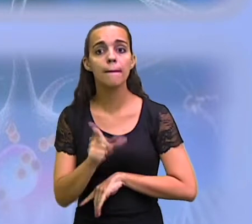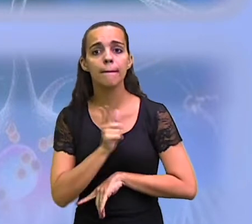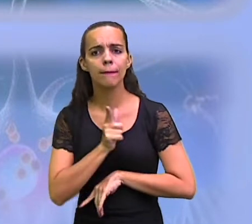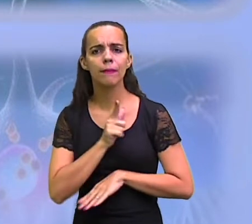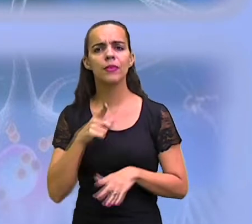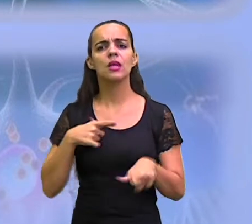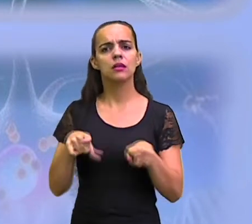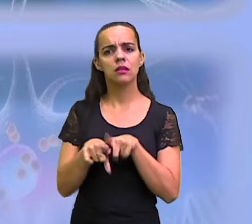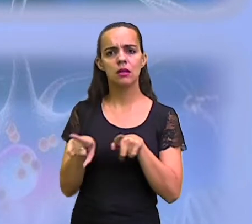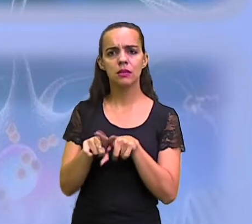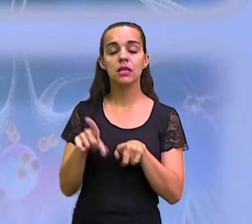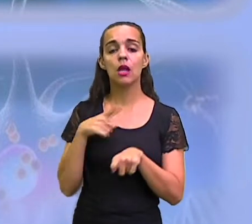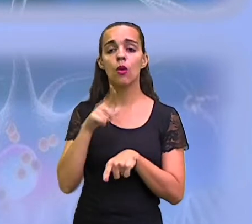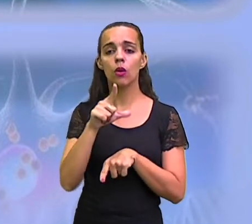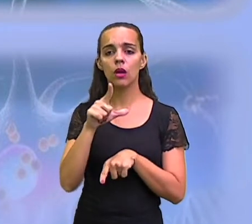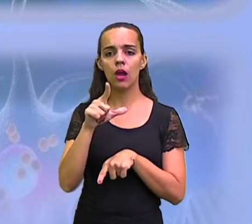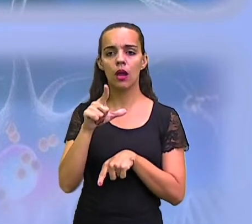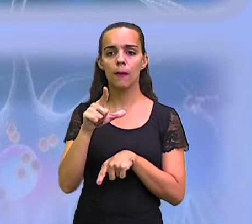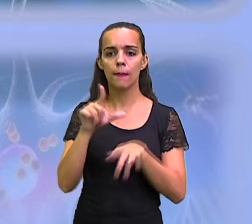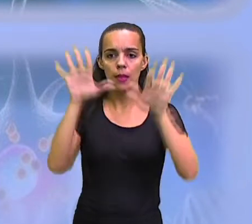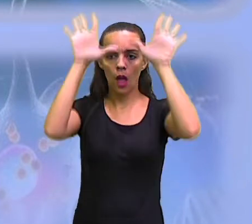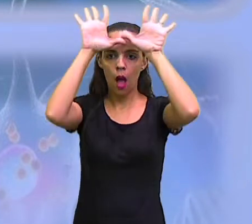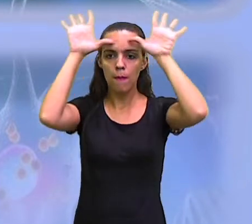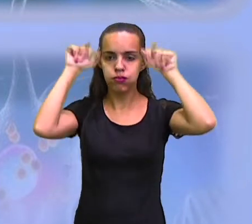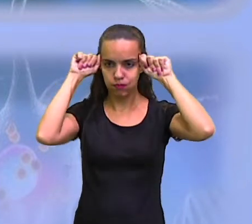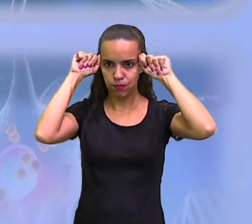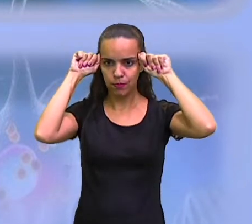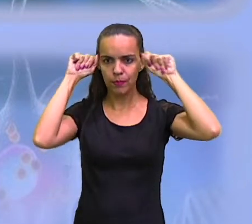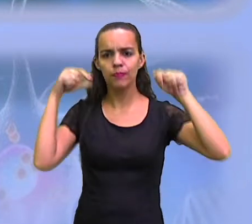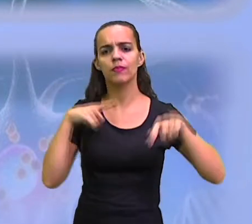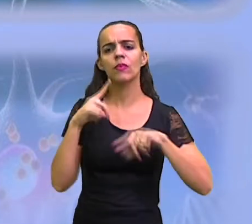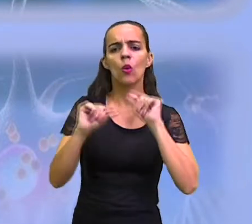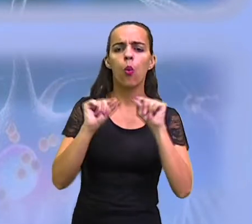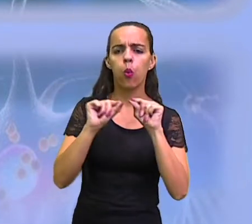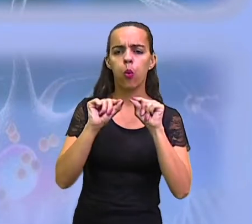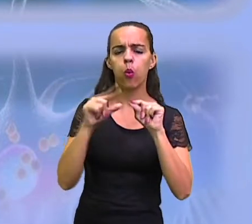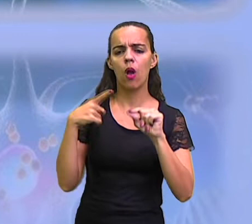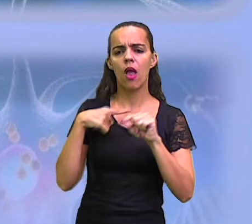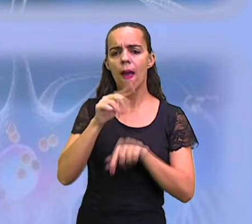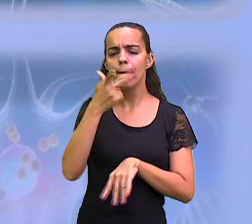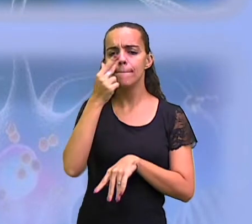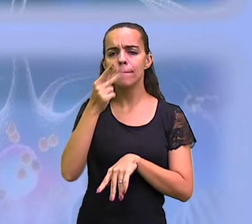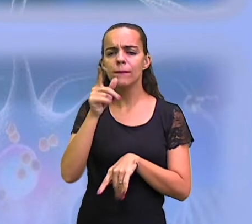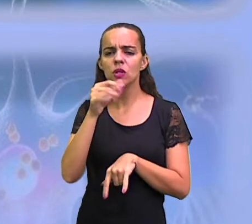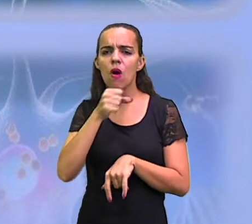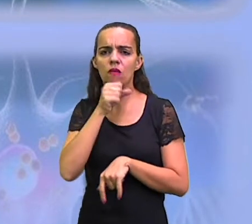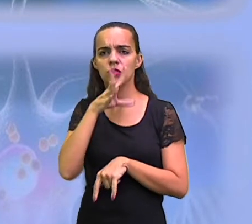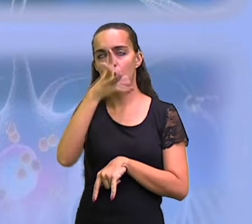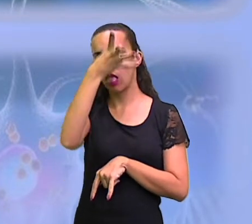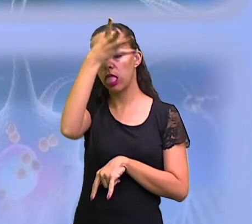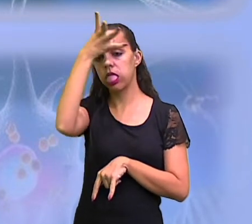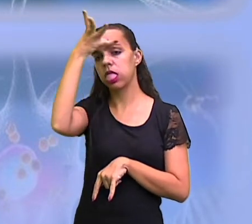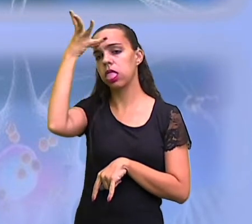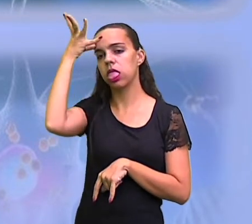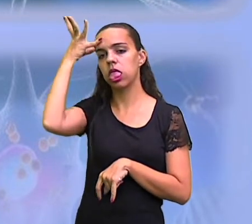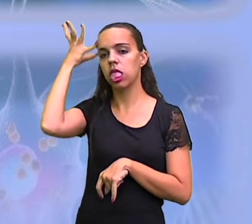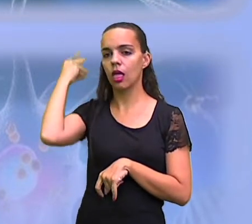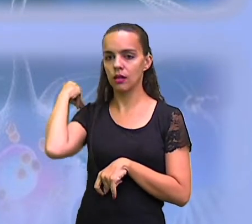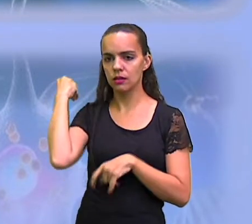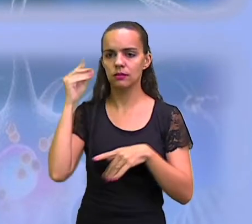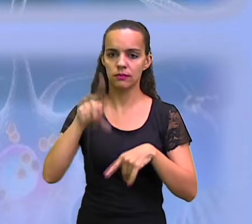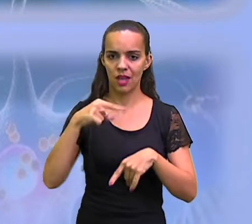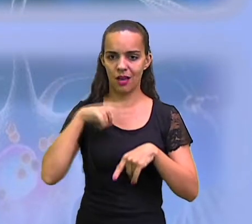também o mal de Alzheimer, que após muitos anos de estudo, Hoje já se começa a ter